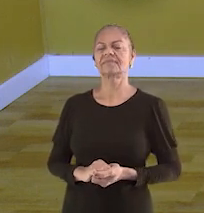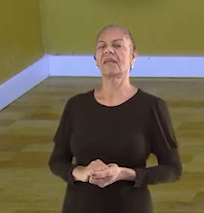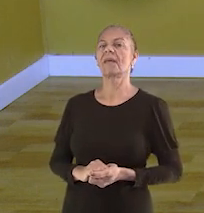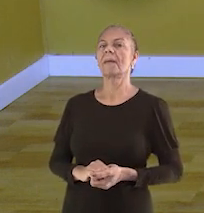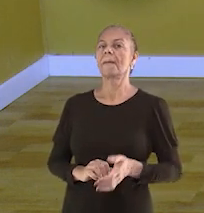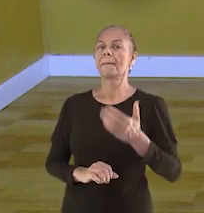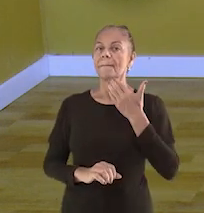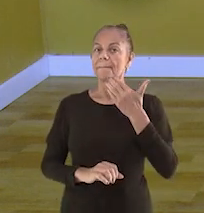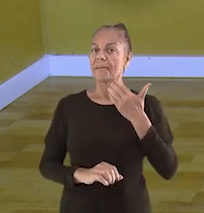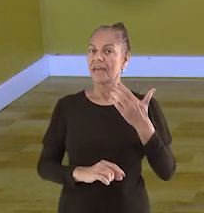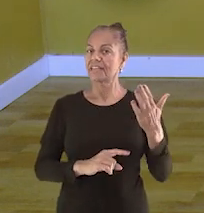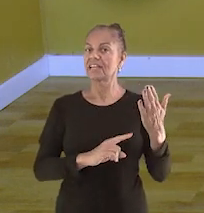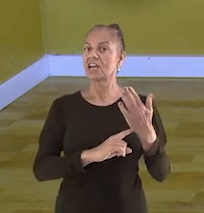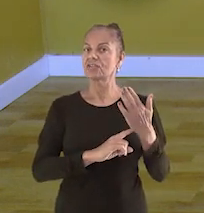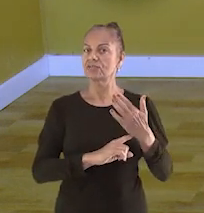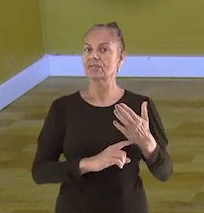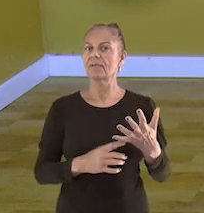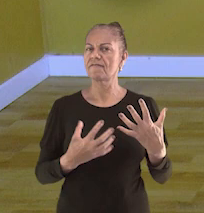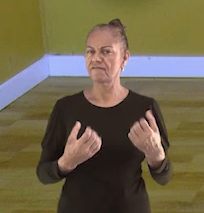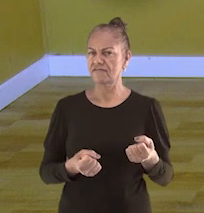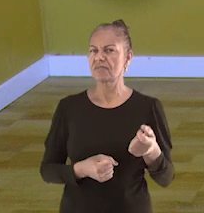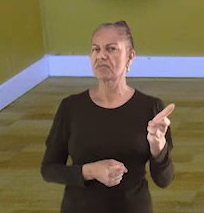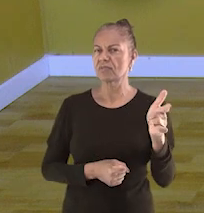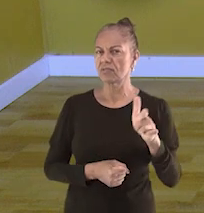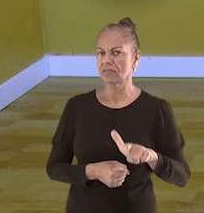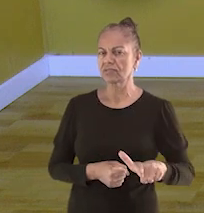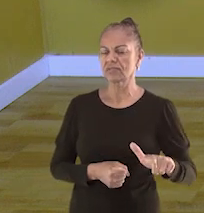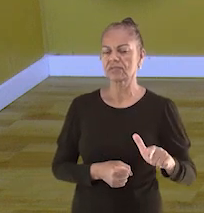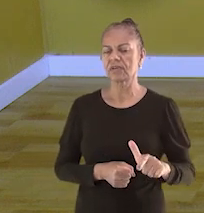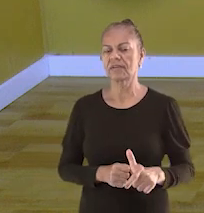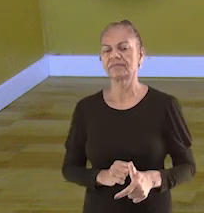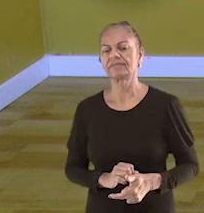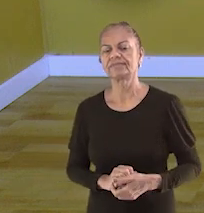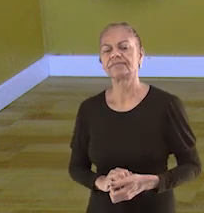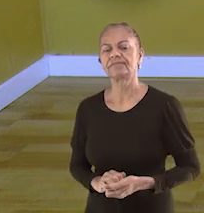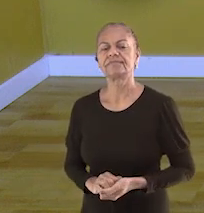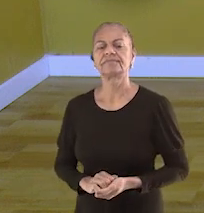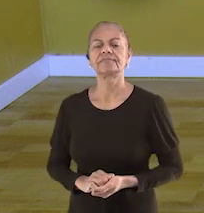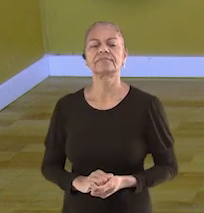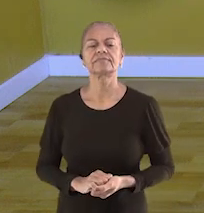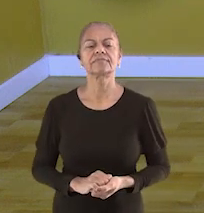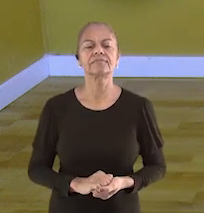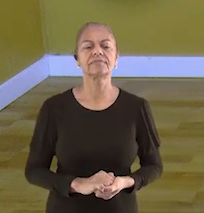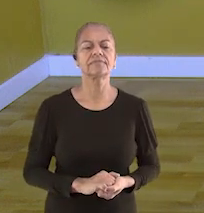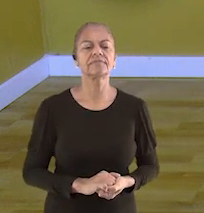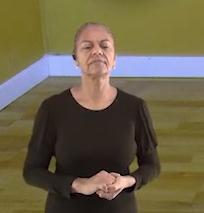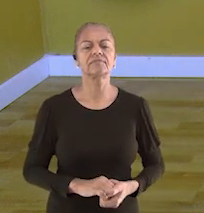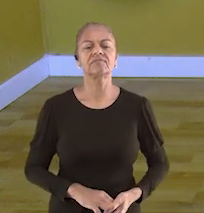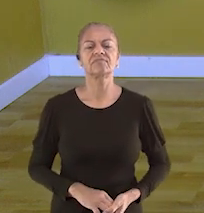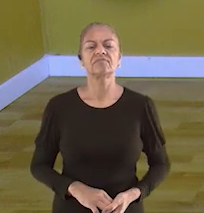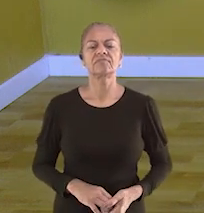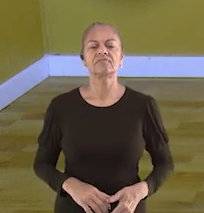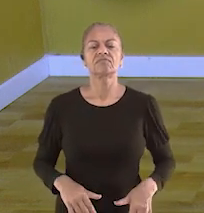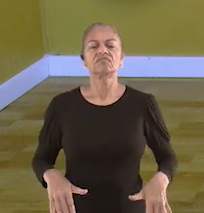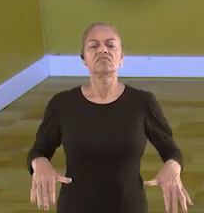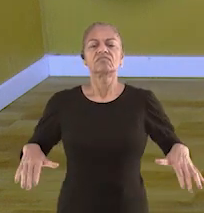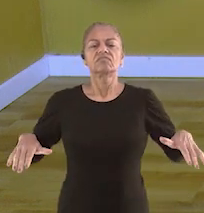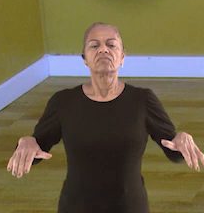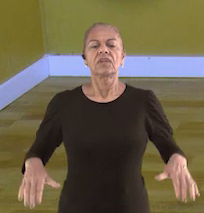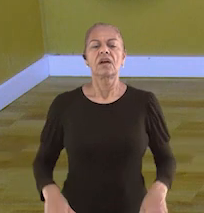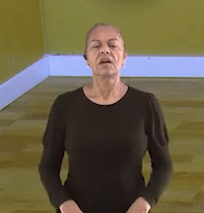vamos continuar. Isso, nosso oitavo exercício, ó. Agora a gente consegue respirar. Elevação